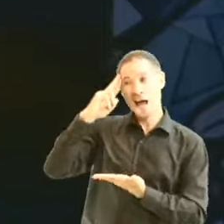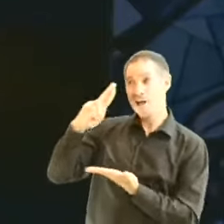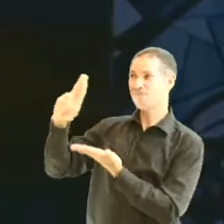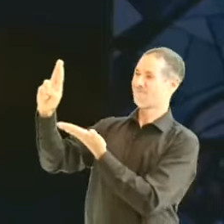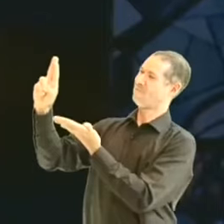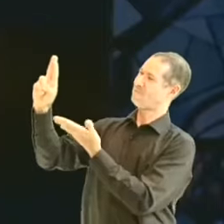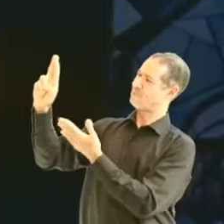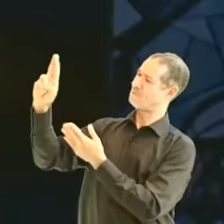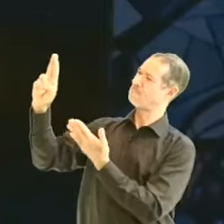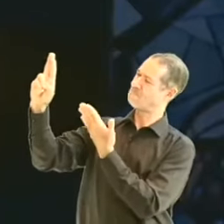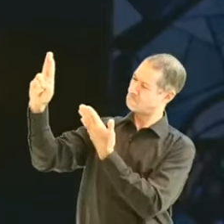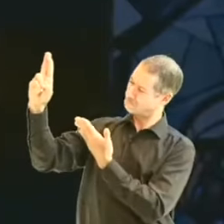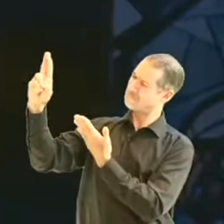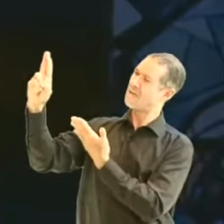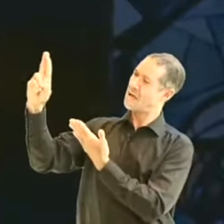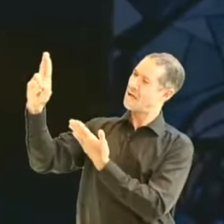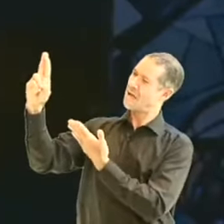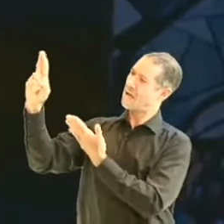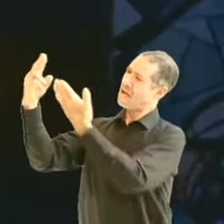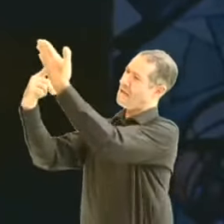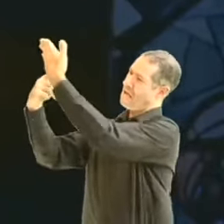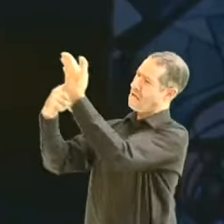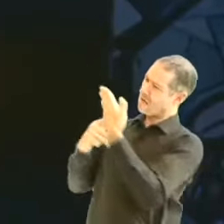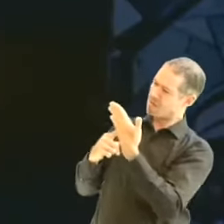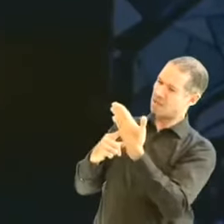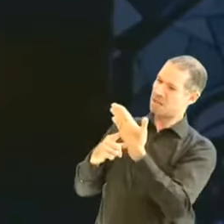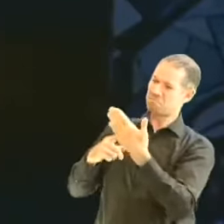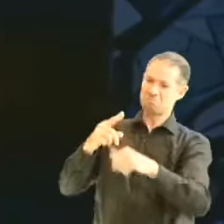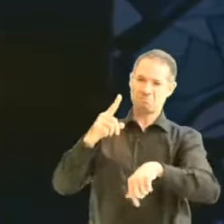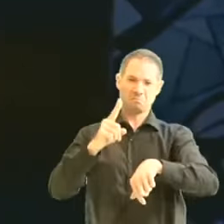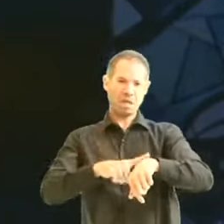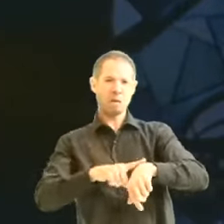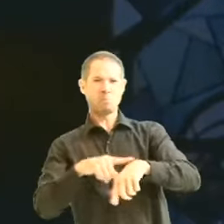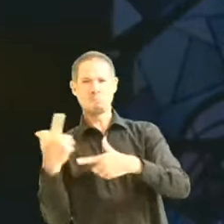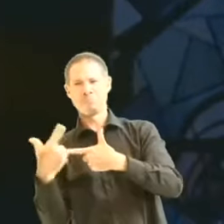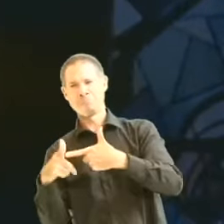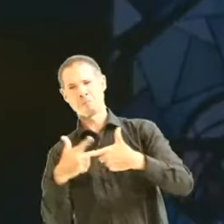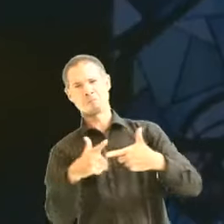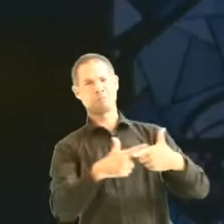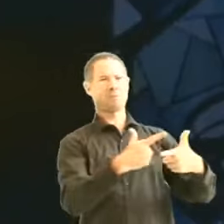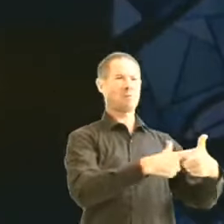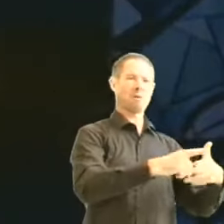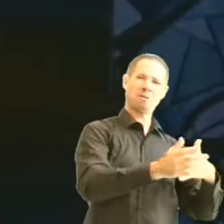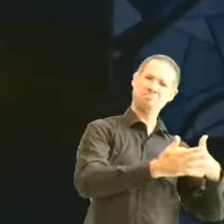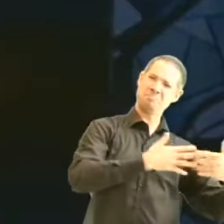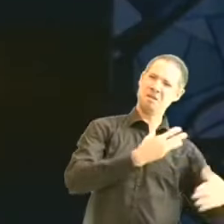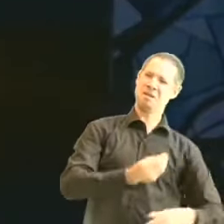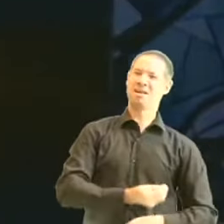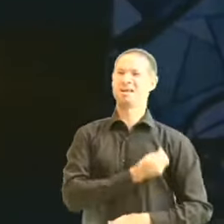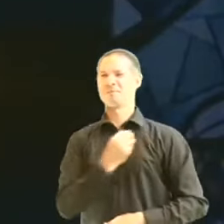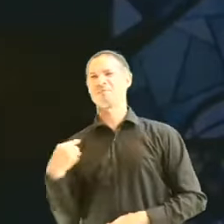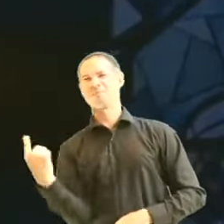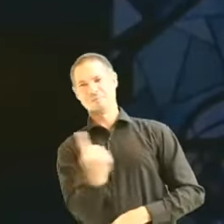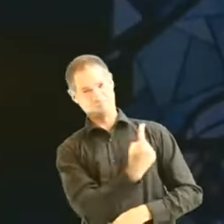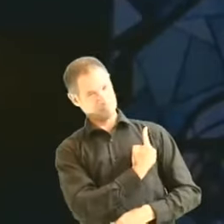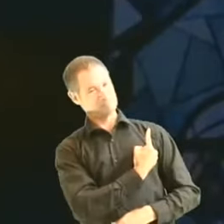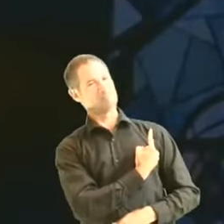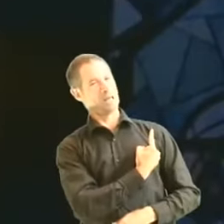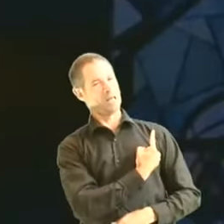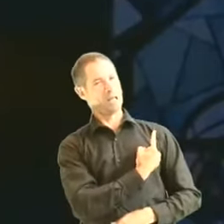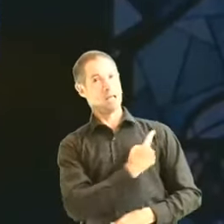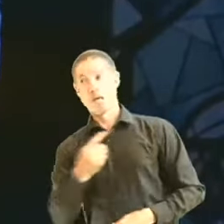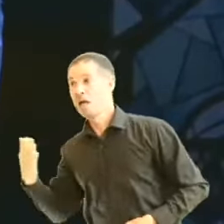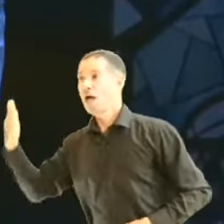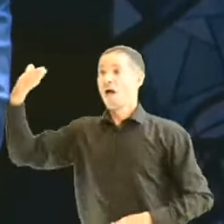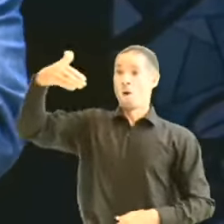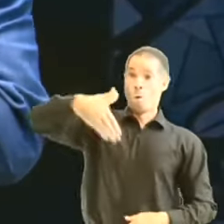Senhor, que se revela em toda e qualquer circunstância da nossa vida. E eu vim